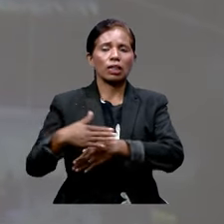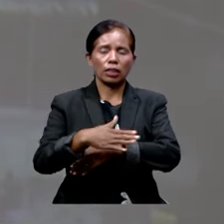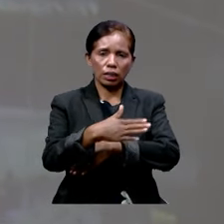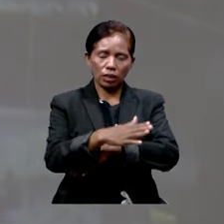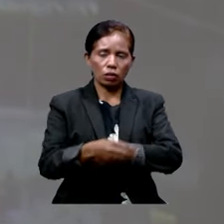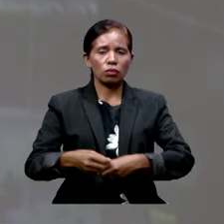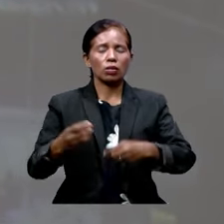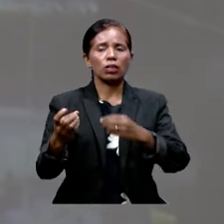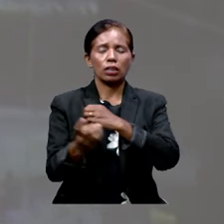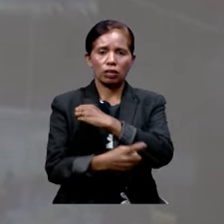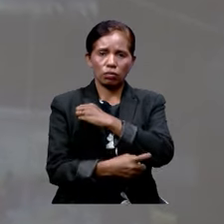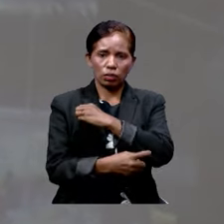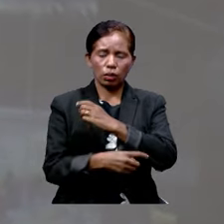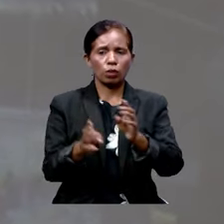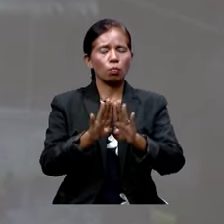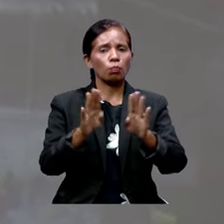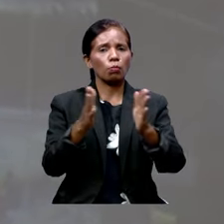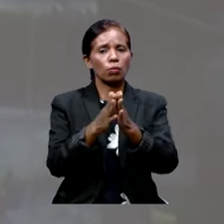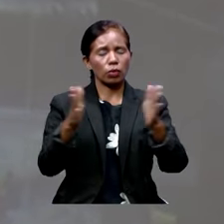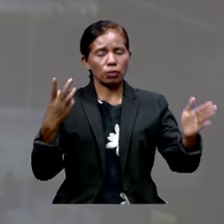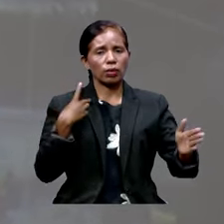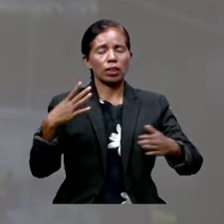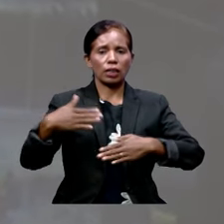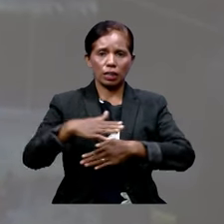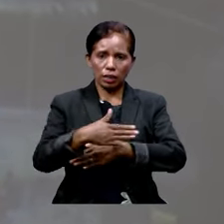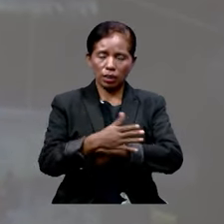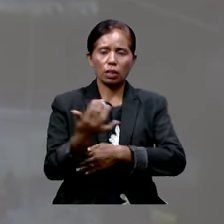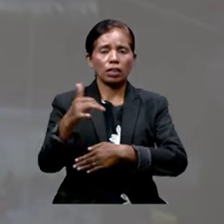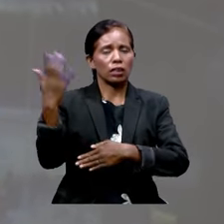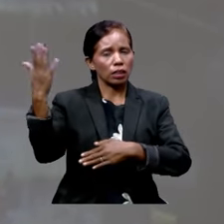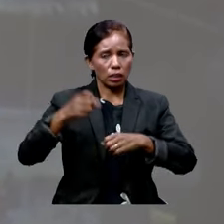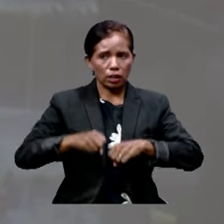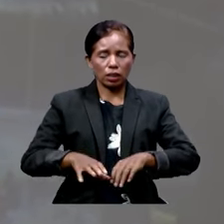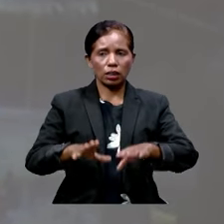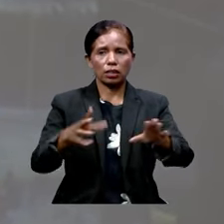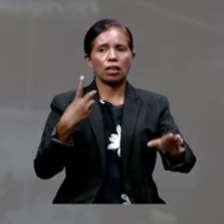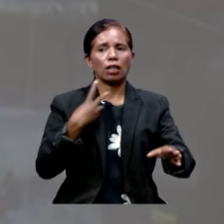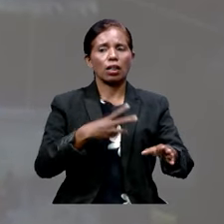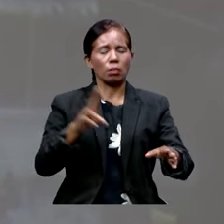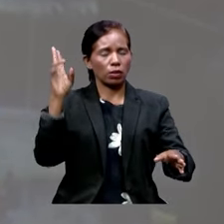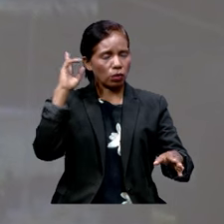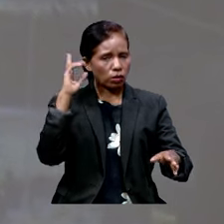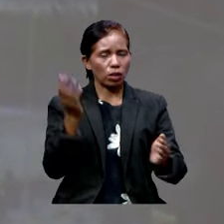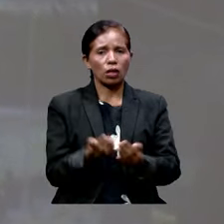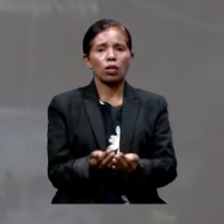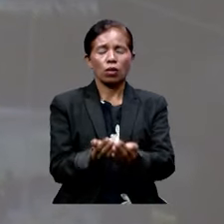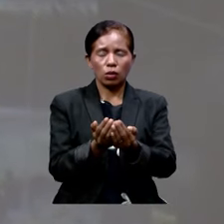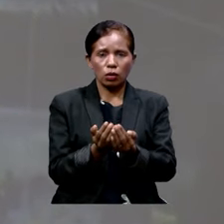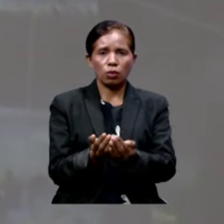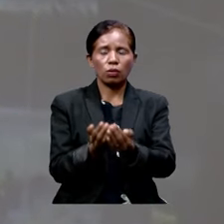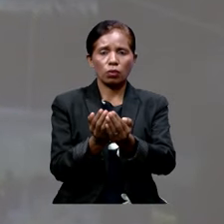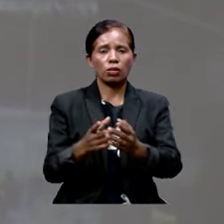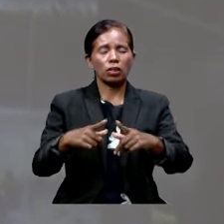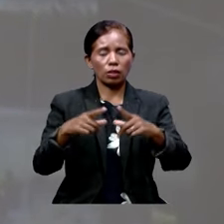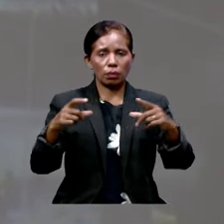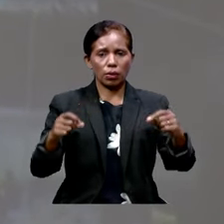impacto bote tebes ba ita nia ikang sira ita nia iha tasi lara ne be agora ami rona kata ka roida rosa ponesi